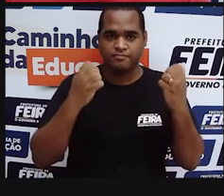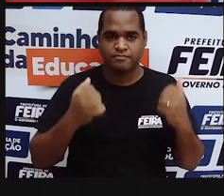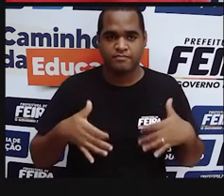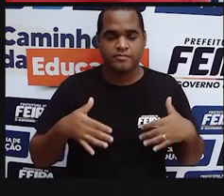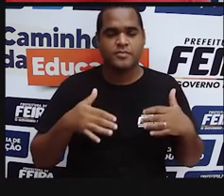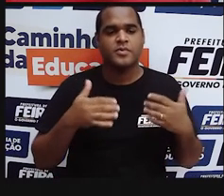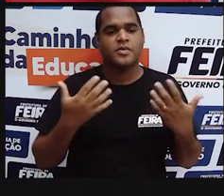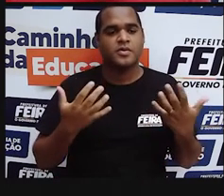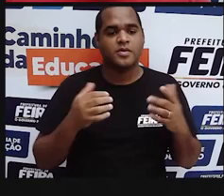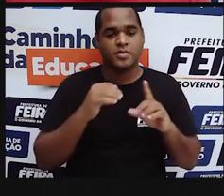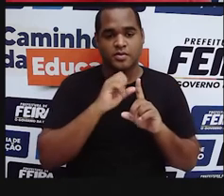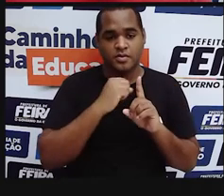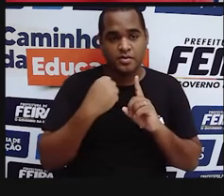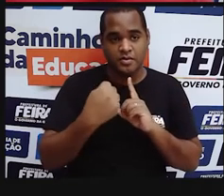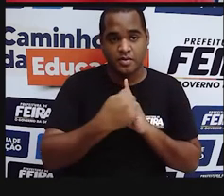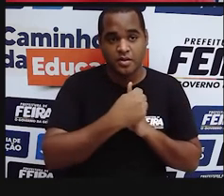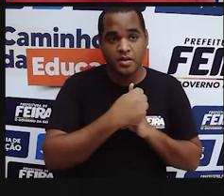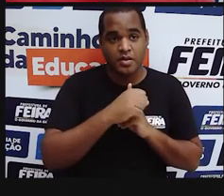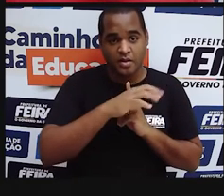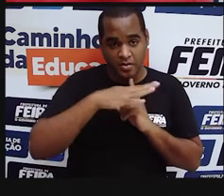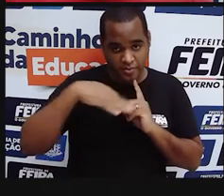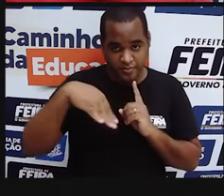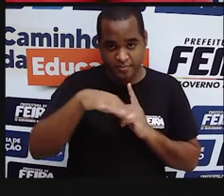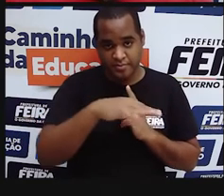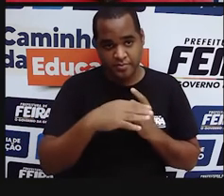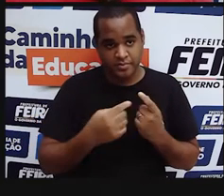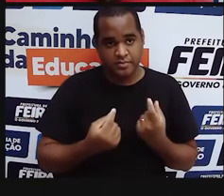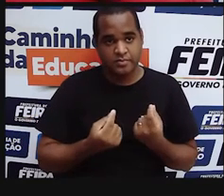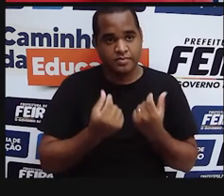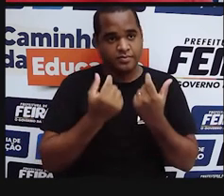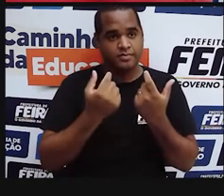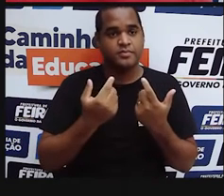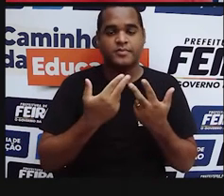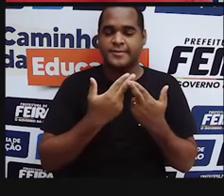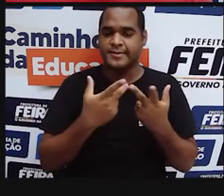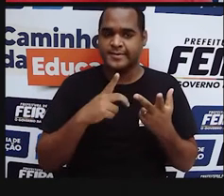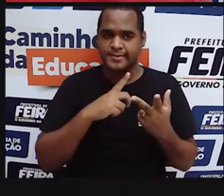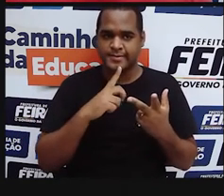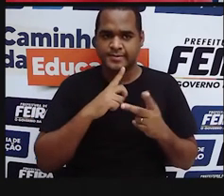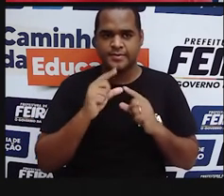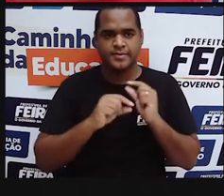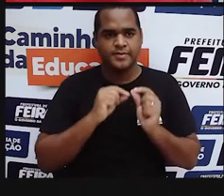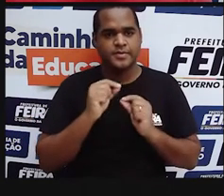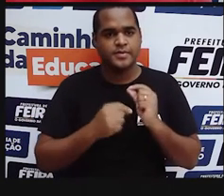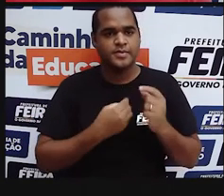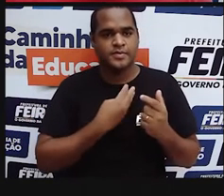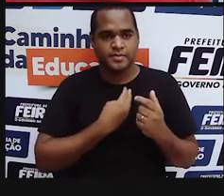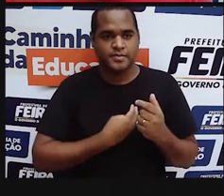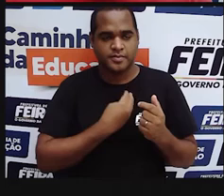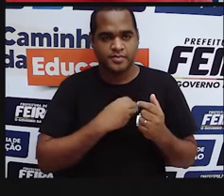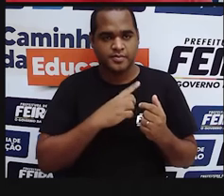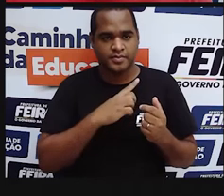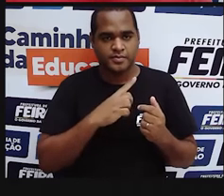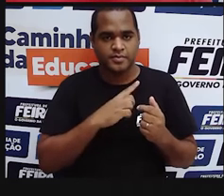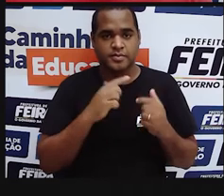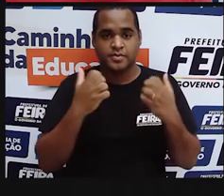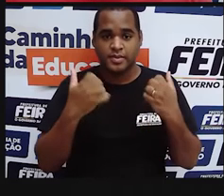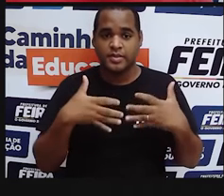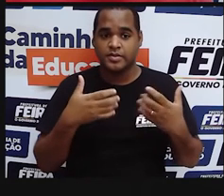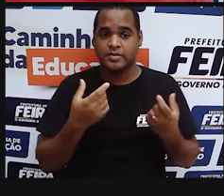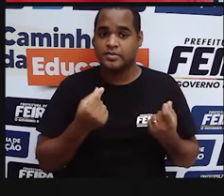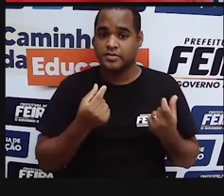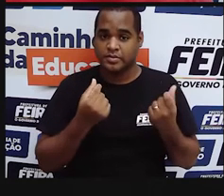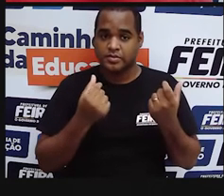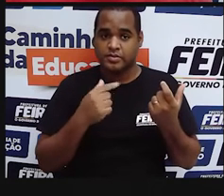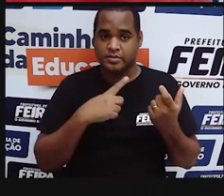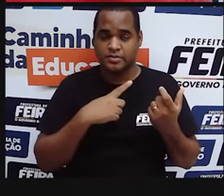antecedem o nascimento da democracia. Uma sociedade que enriquece, mas que enriquece de forma injusta. Uma sociedade que, à